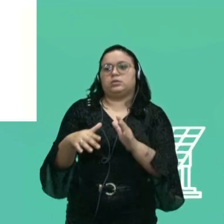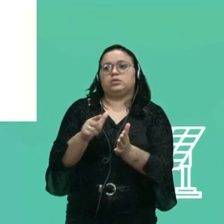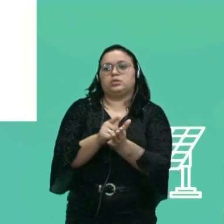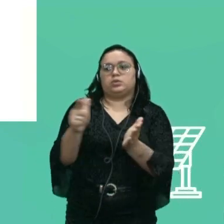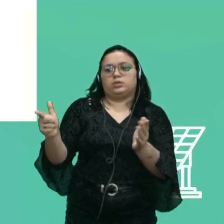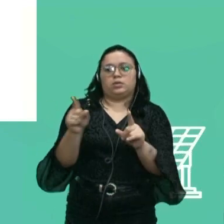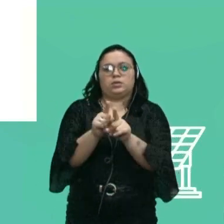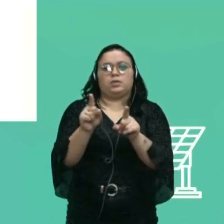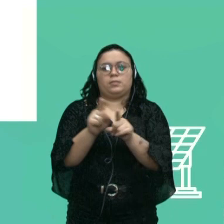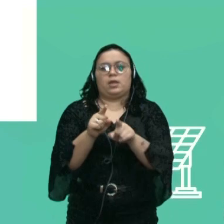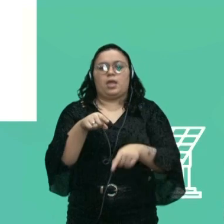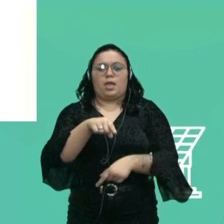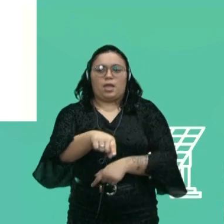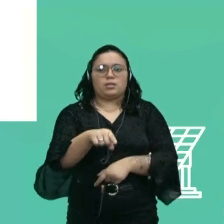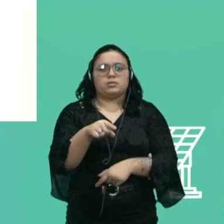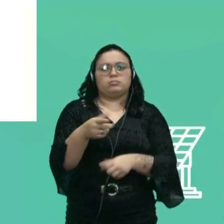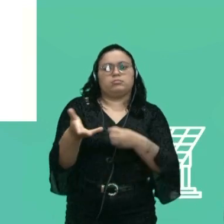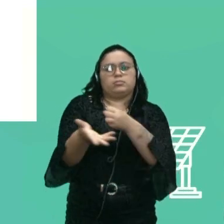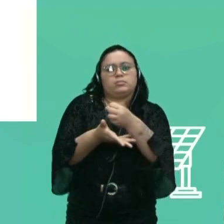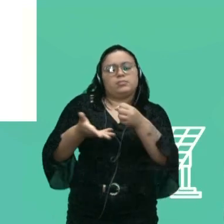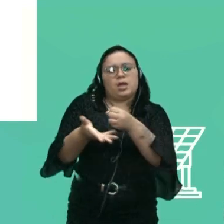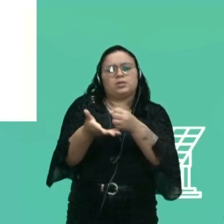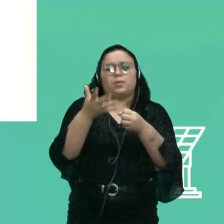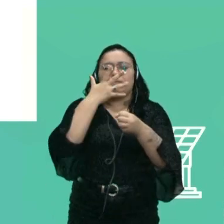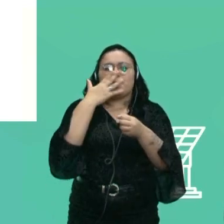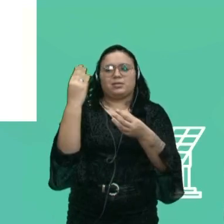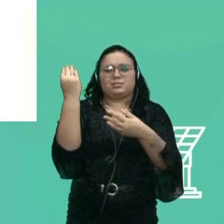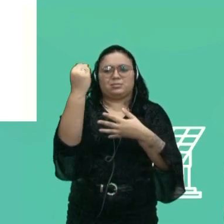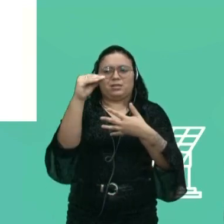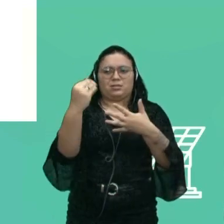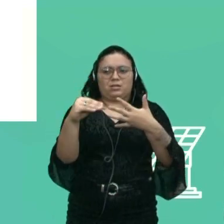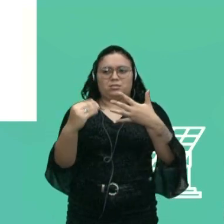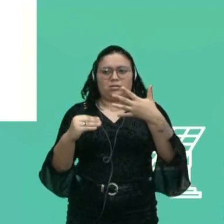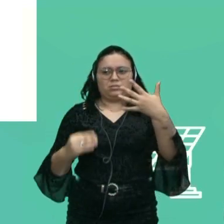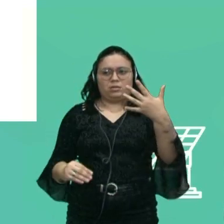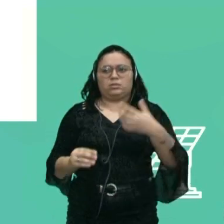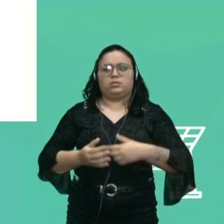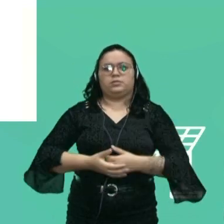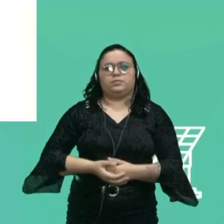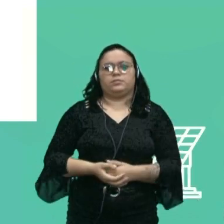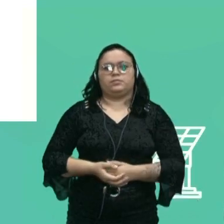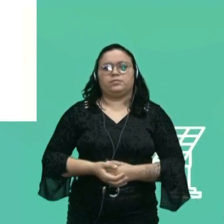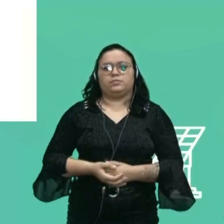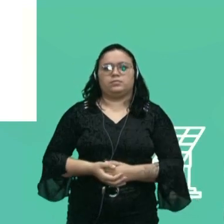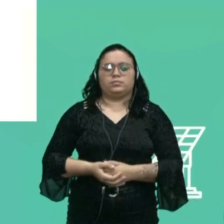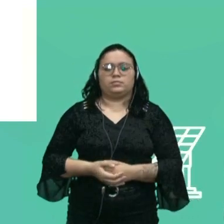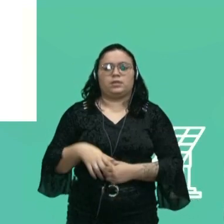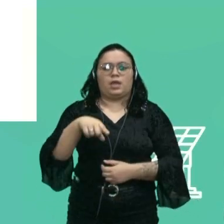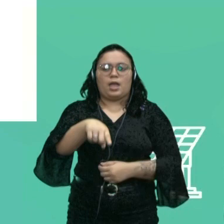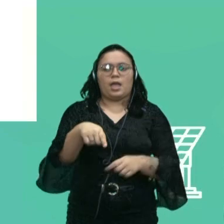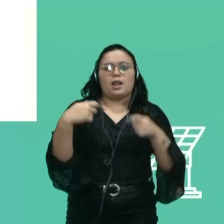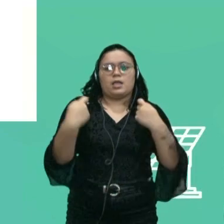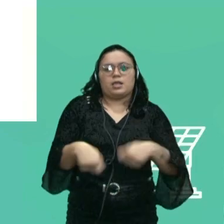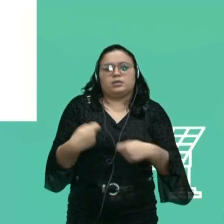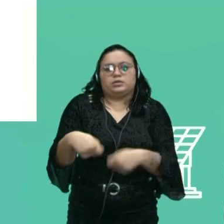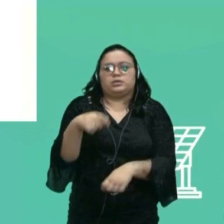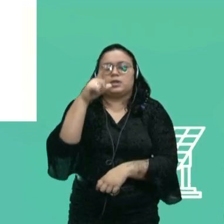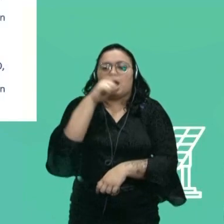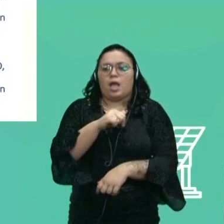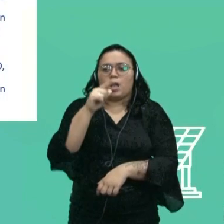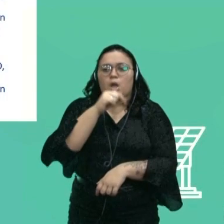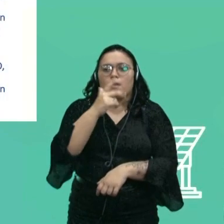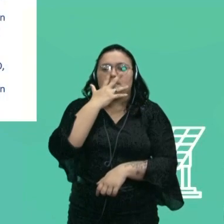saneamento básico também nos motivaram a buscar alternativas que não exigissem água de alta